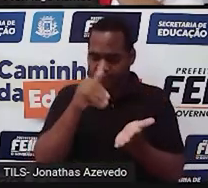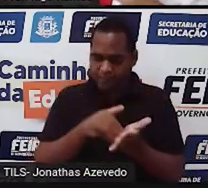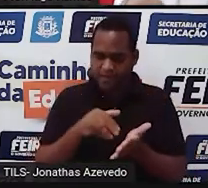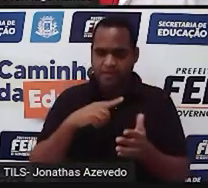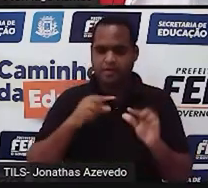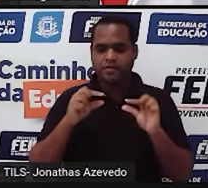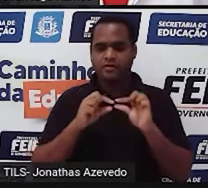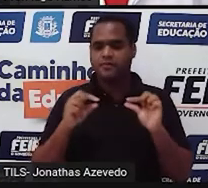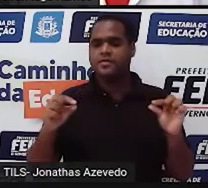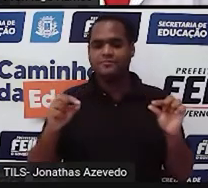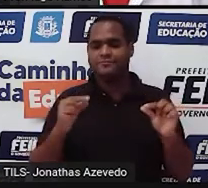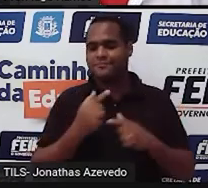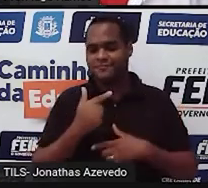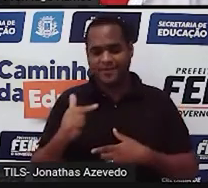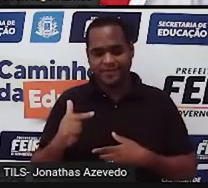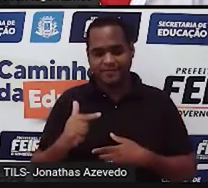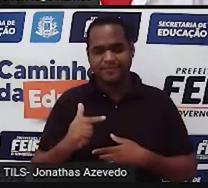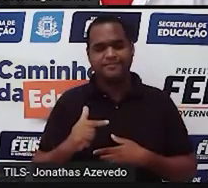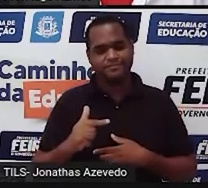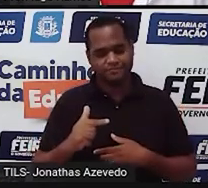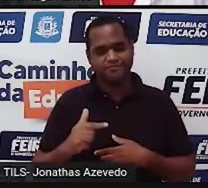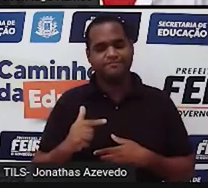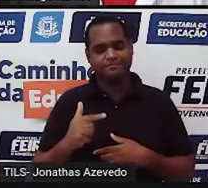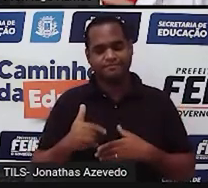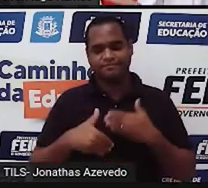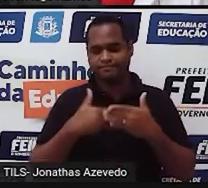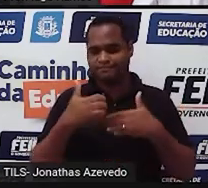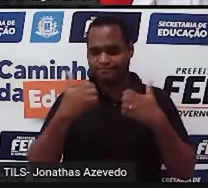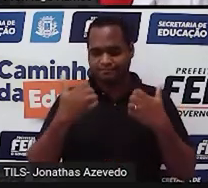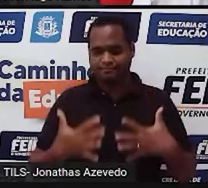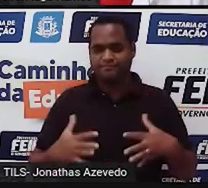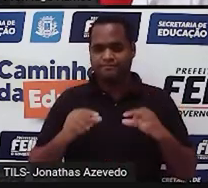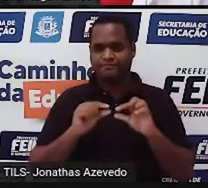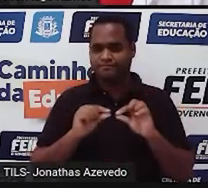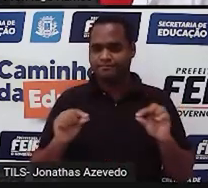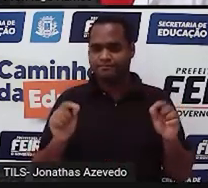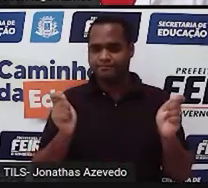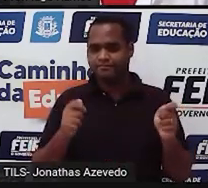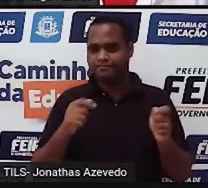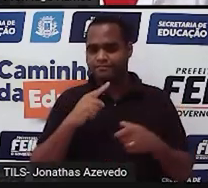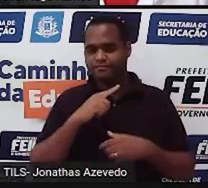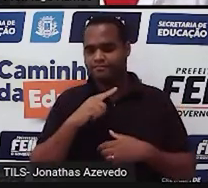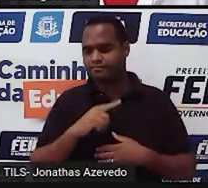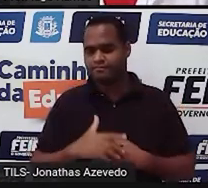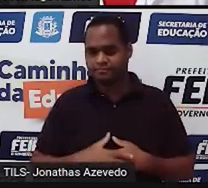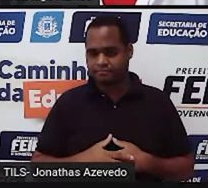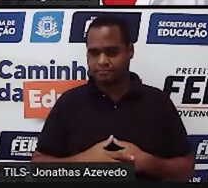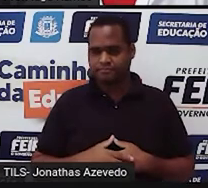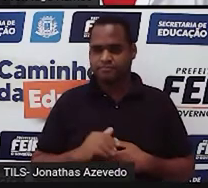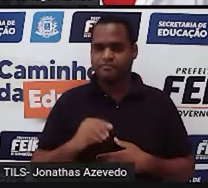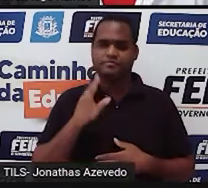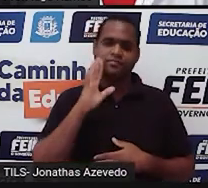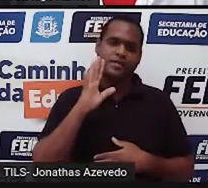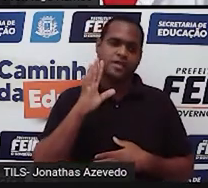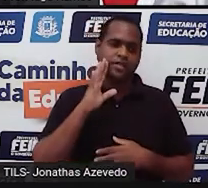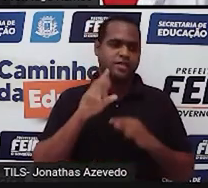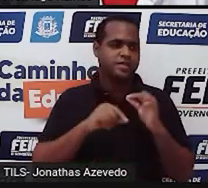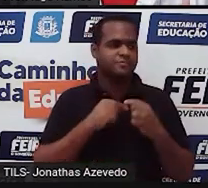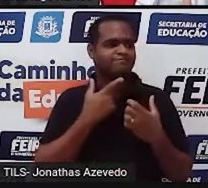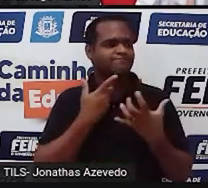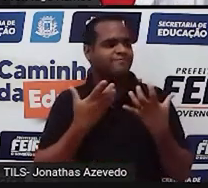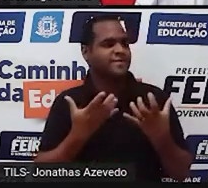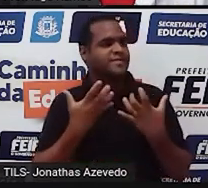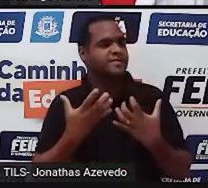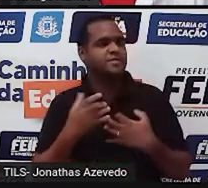nessa linha que não tem curvas vai construindo uma reta E aí você fica pensando assim a professora queria